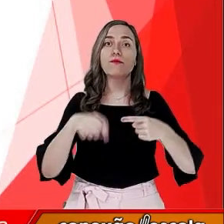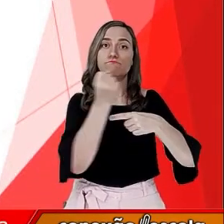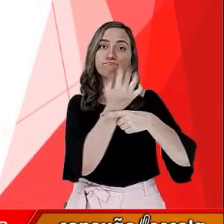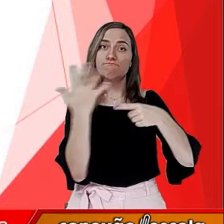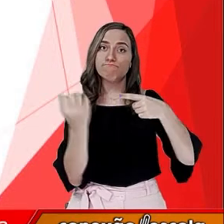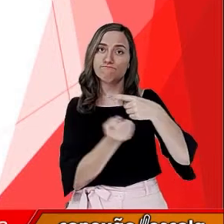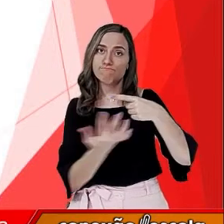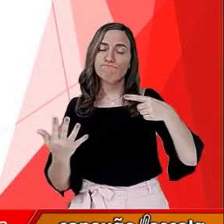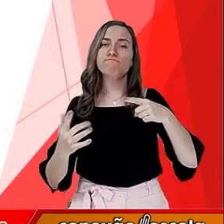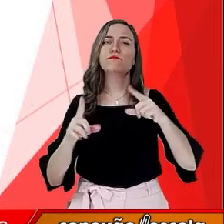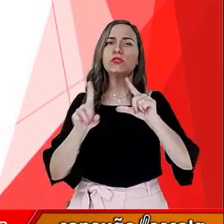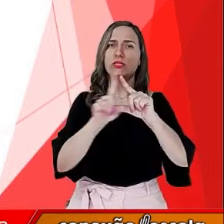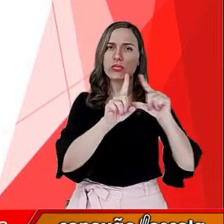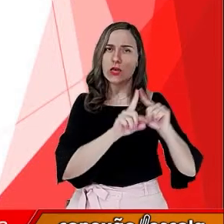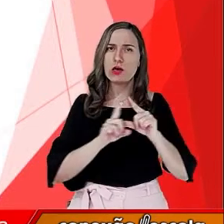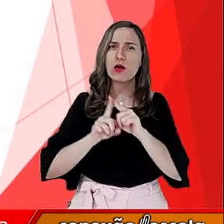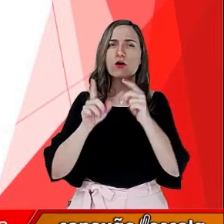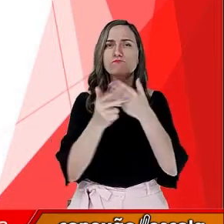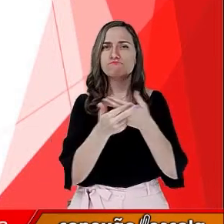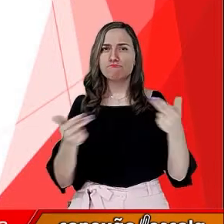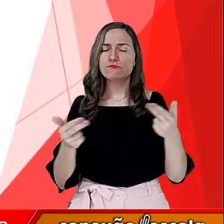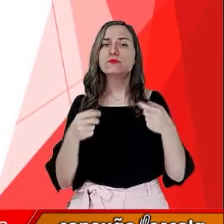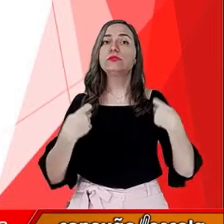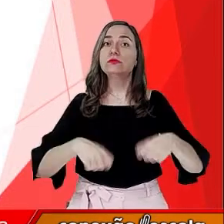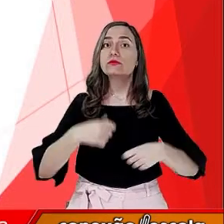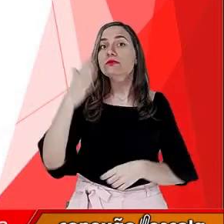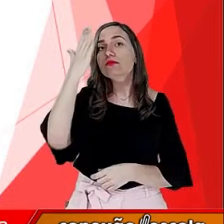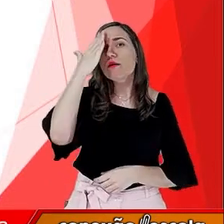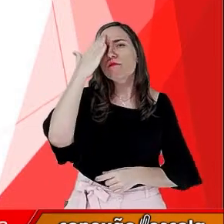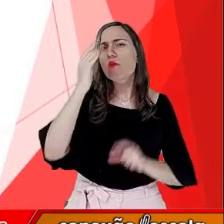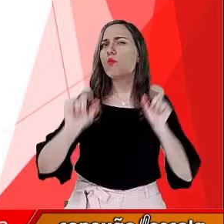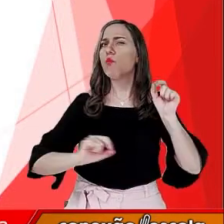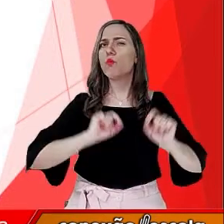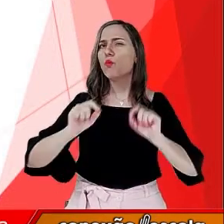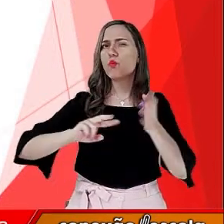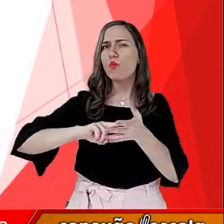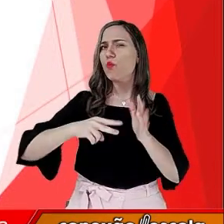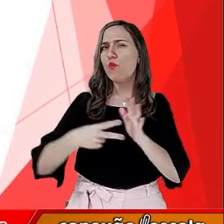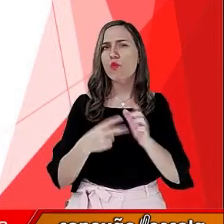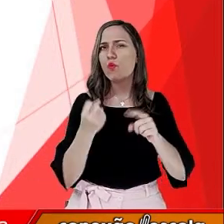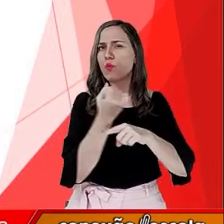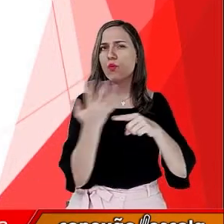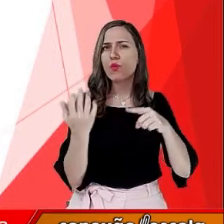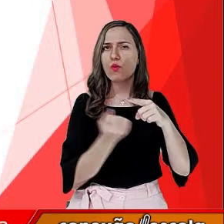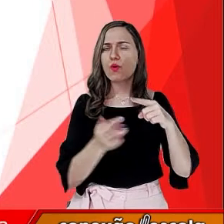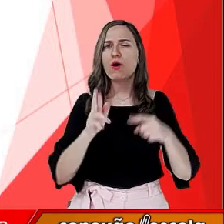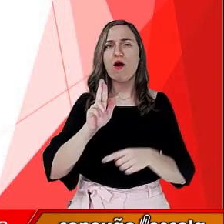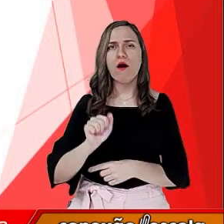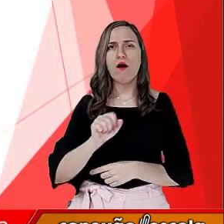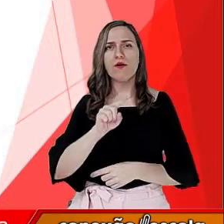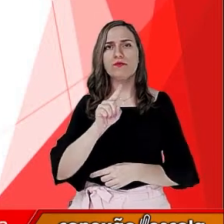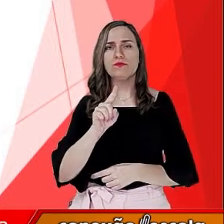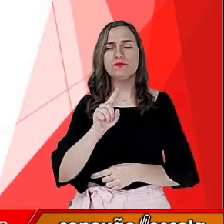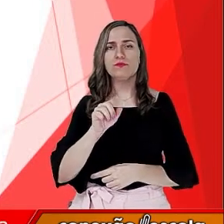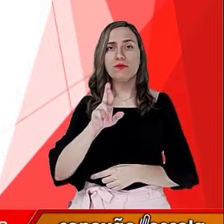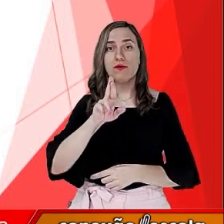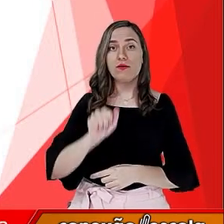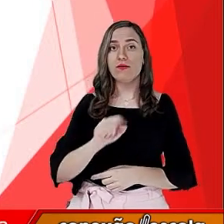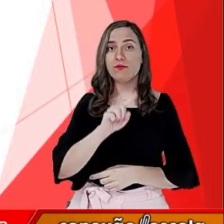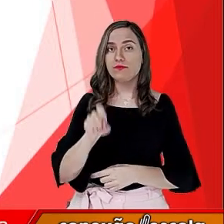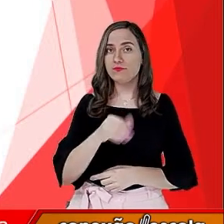trigonométricas, é necessário que a gente entenda o que é razão. Então, por isso, nós vamos estudar o conceito de razão.